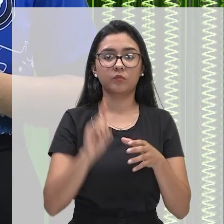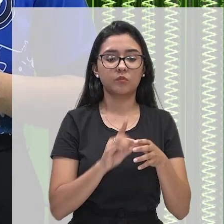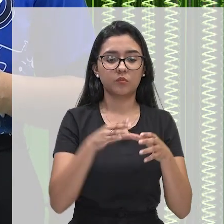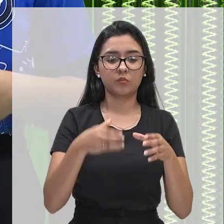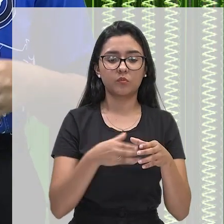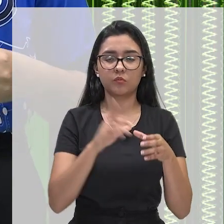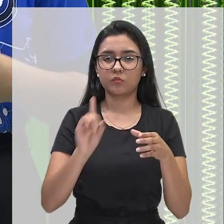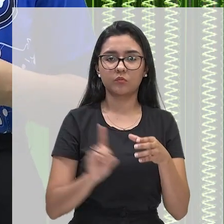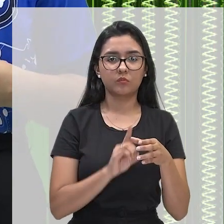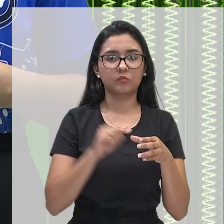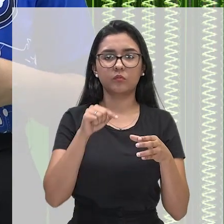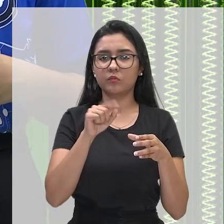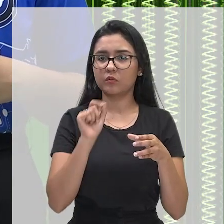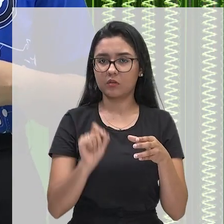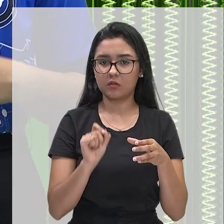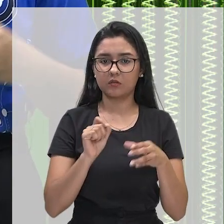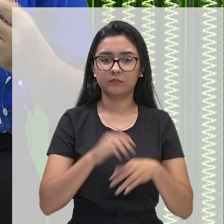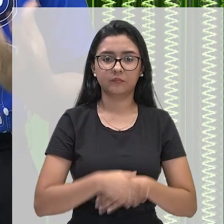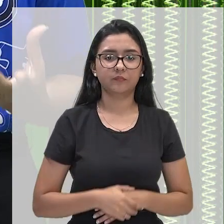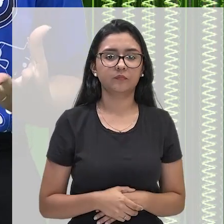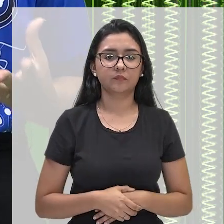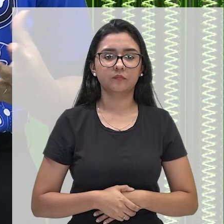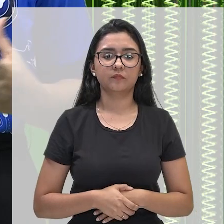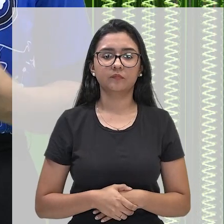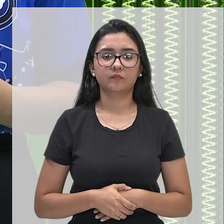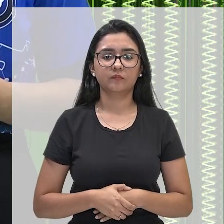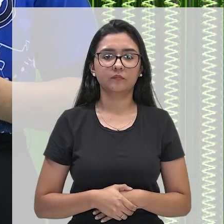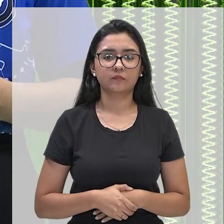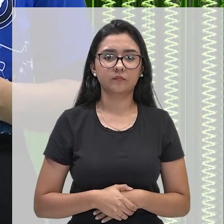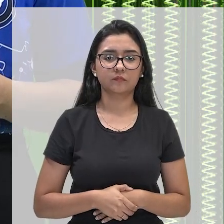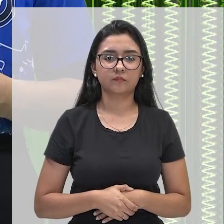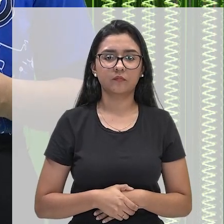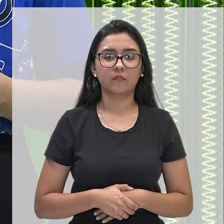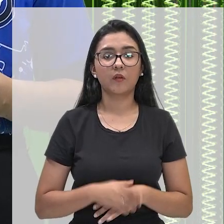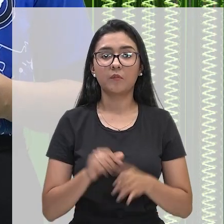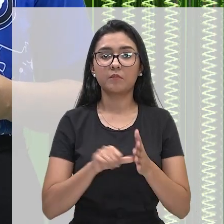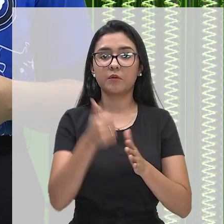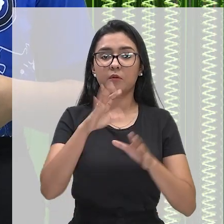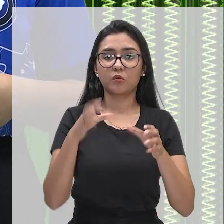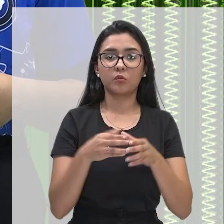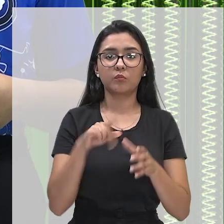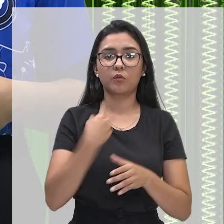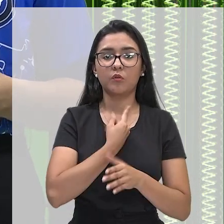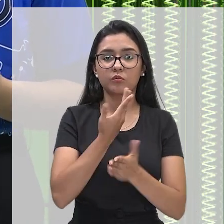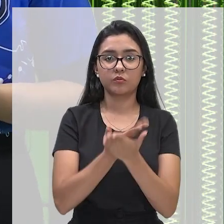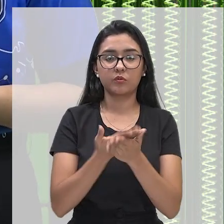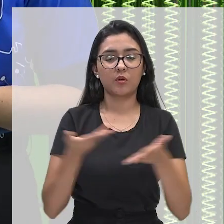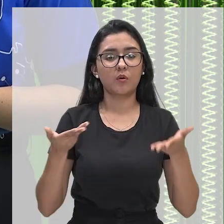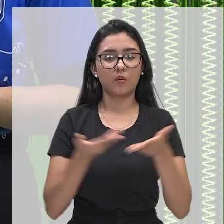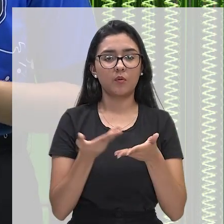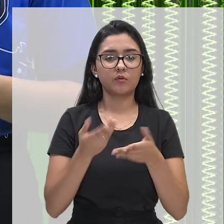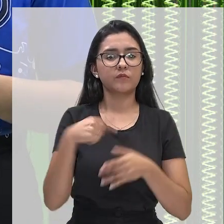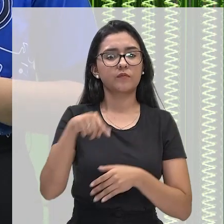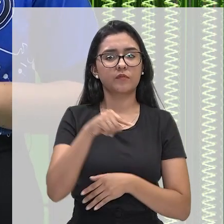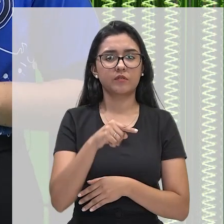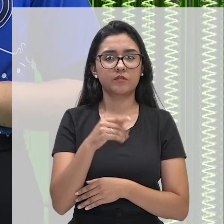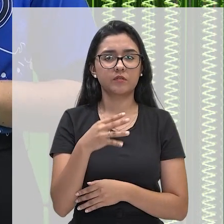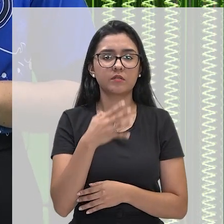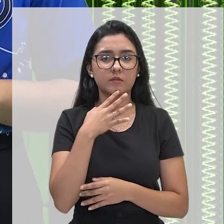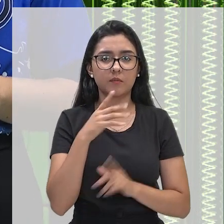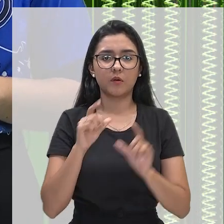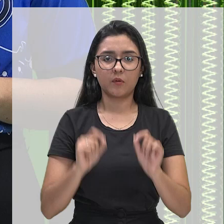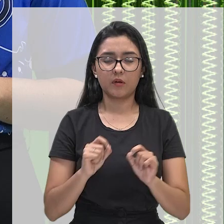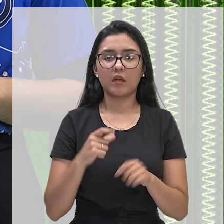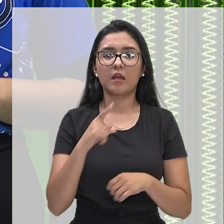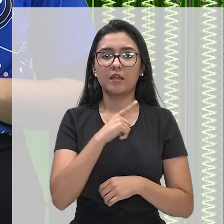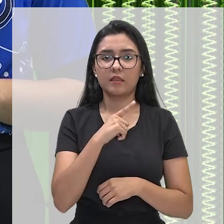parte do grupo dos poríferos, que é o primeiro grupo que nós vamos estudar aí de animais. Então, como a gente pode ver, o cauchy